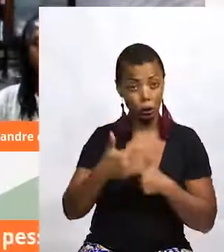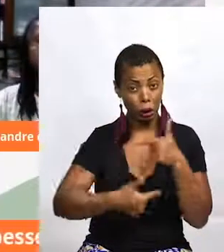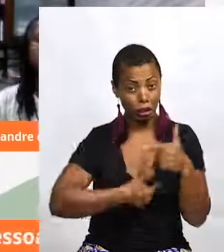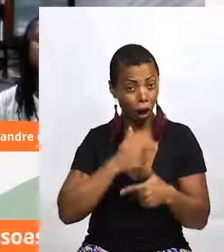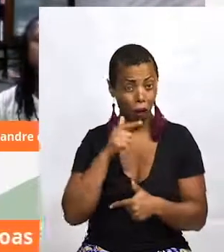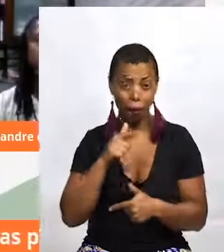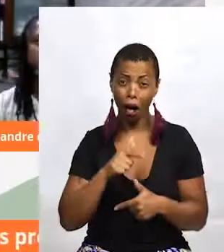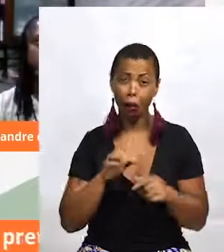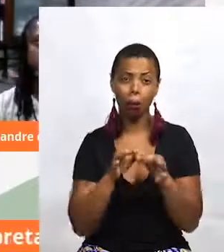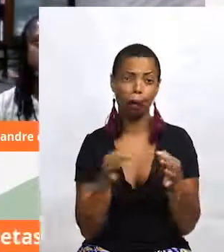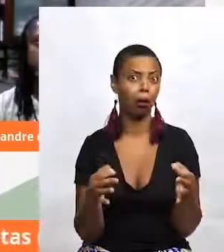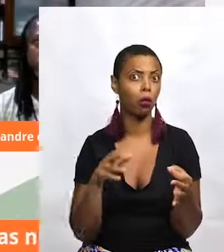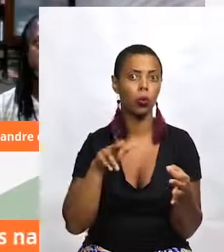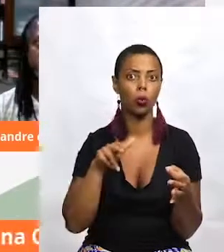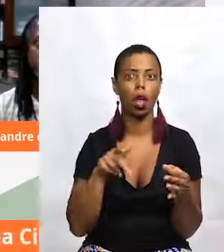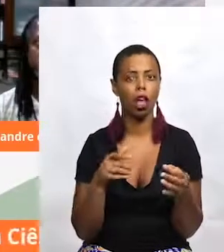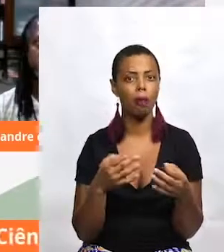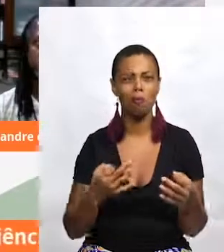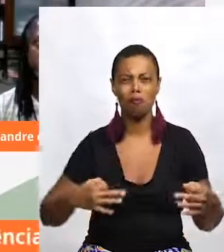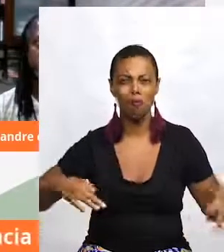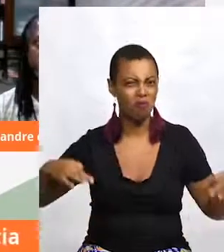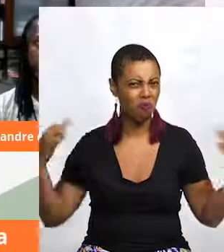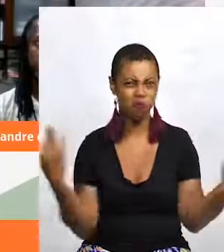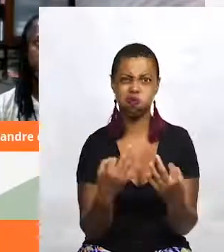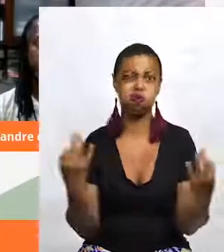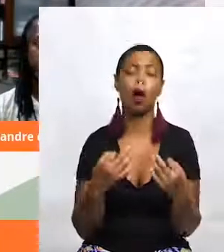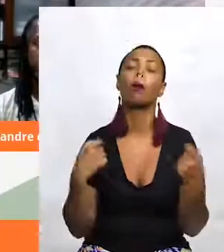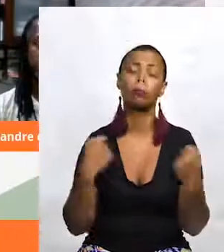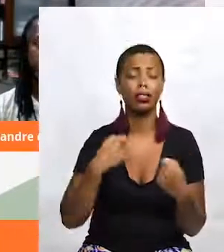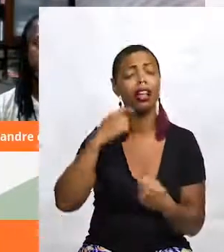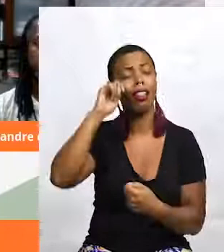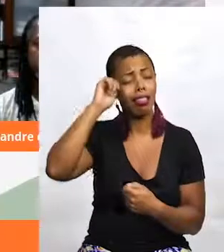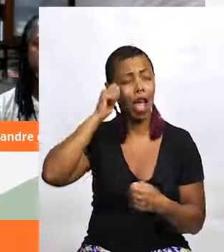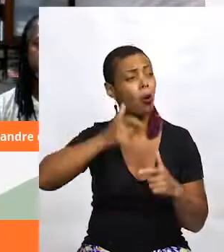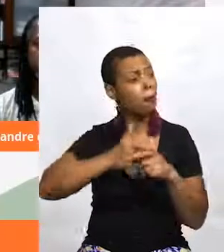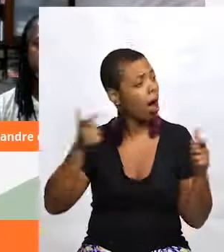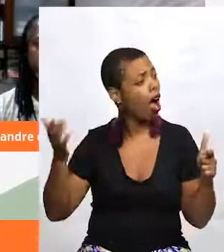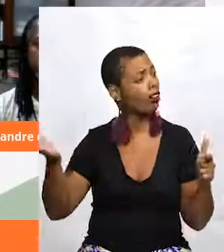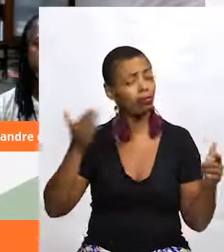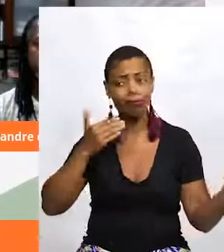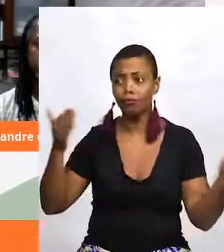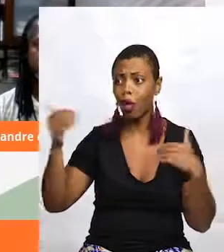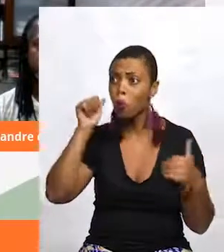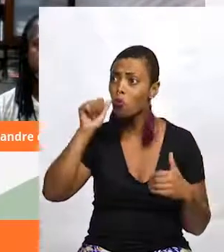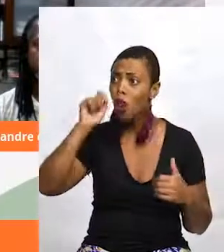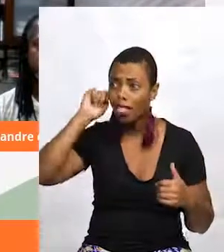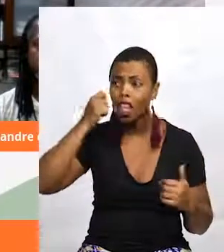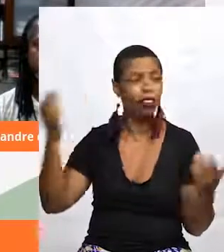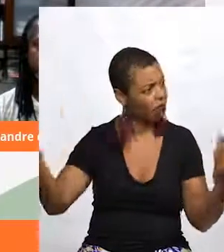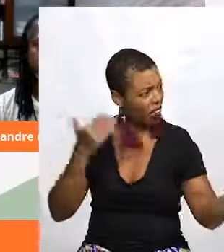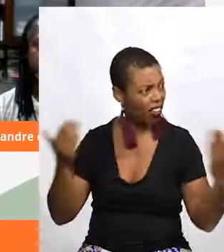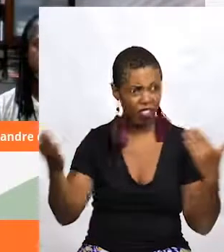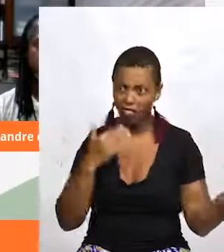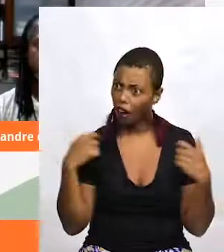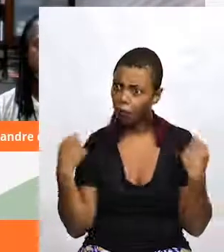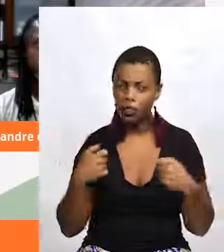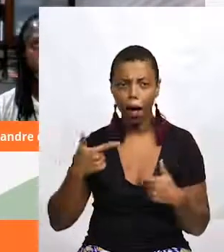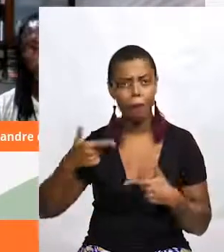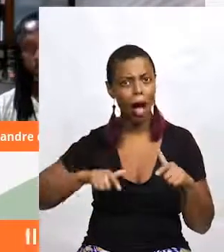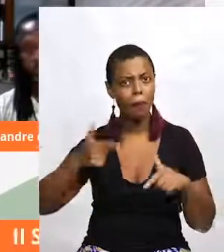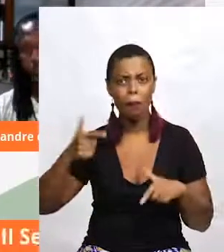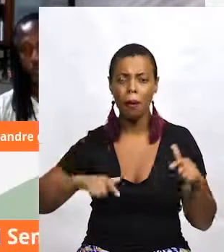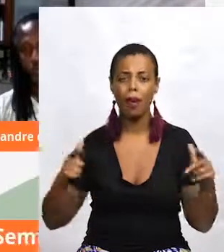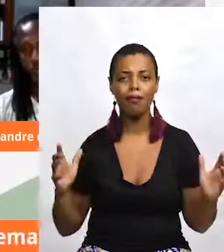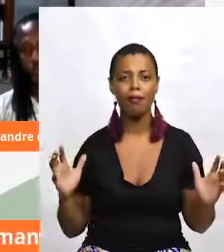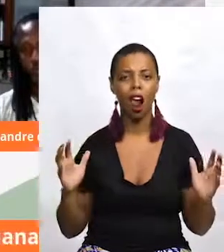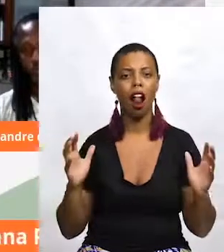excelência, e nós precisamos de mais negros fazendo isso, de mais mulheres fazendo, negras fazendo isso. Isso é muito importante. Então,